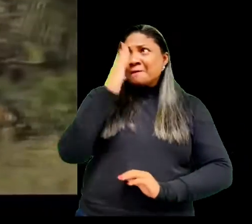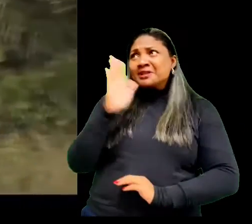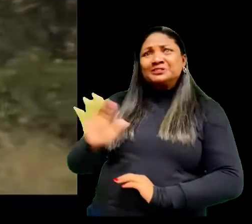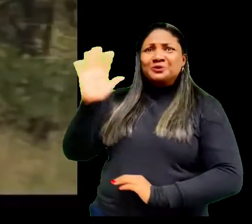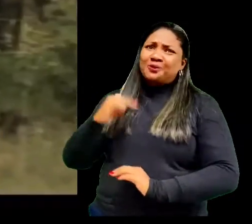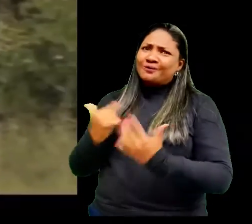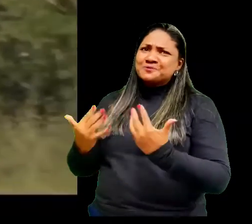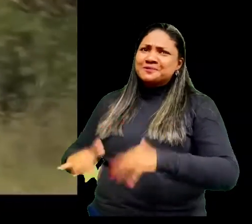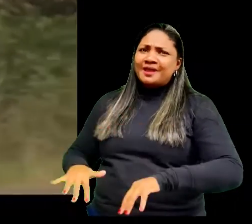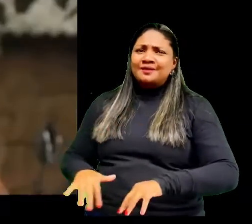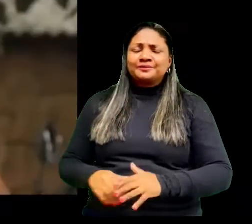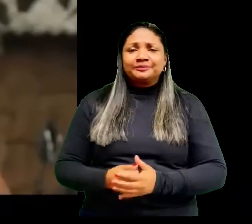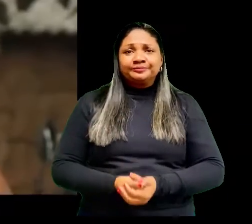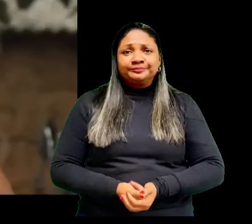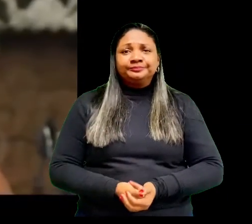todo.